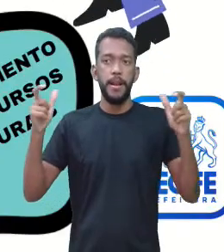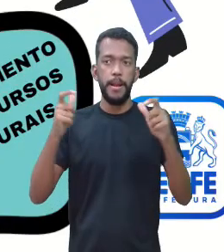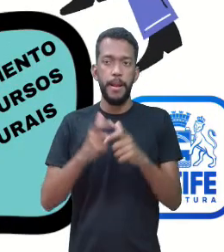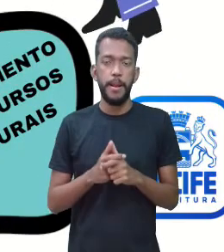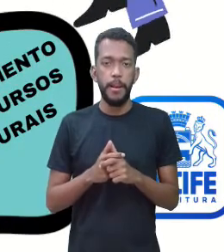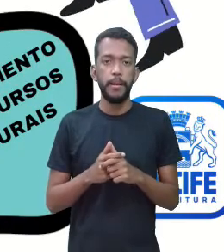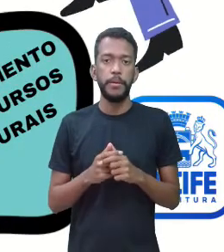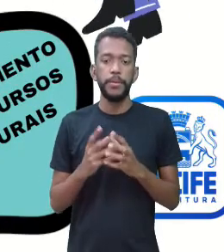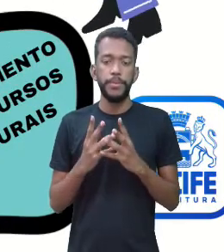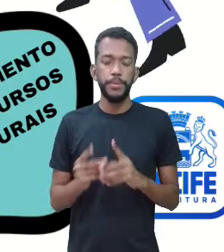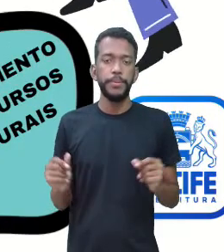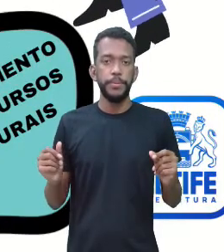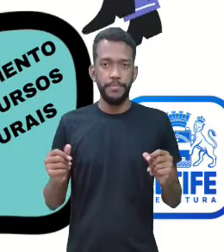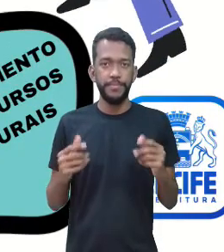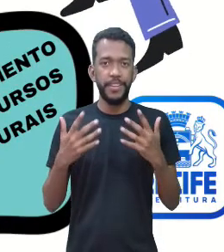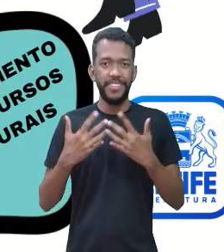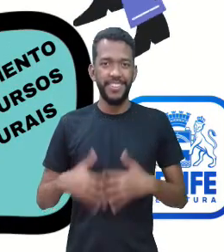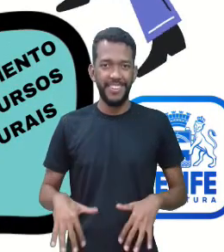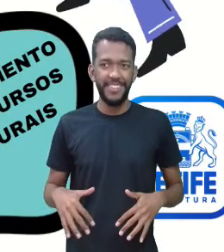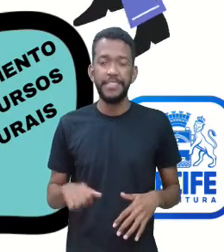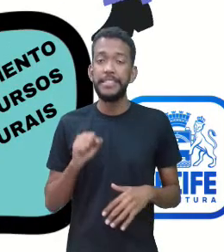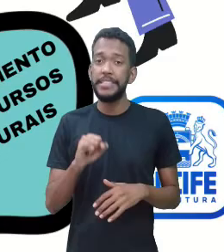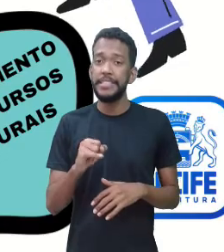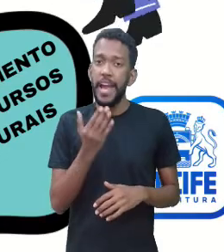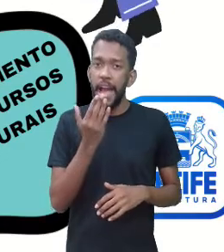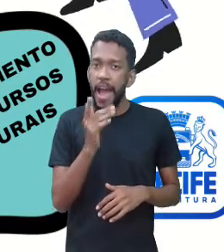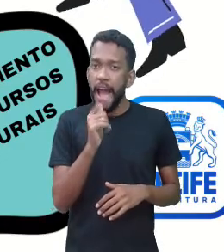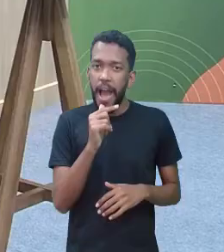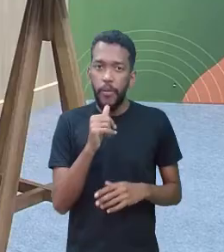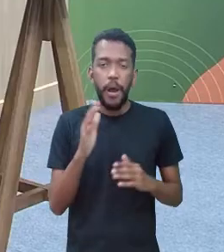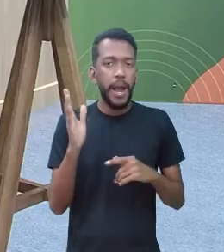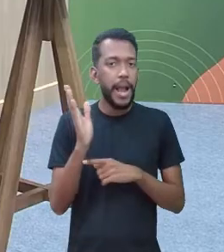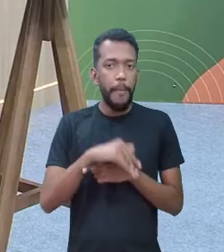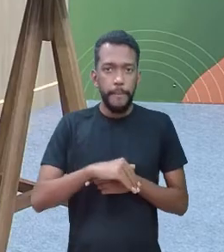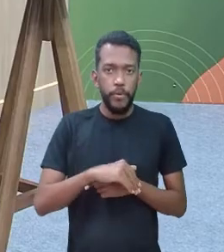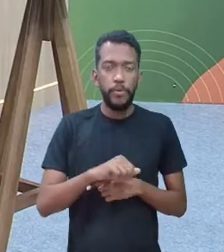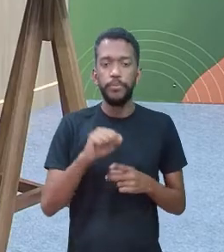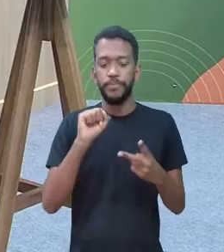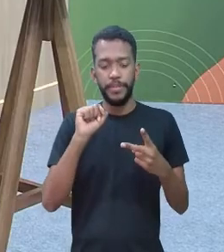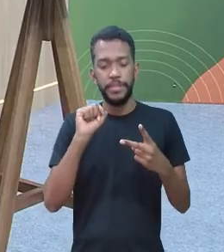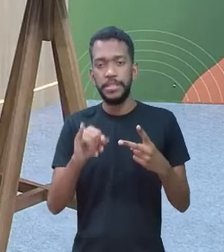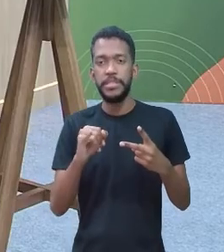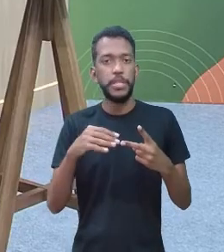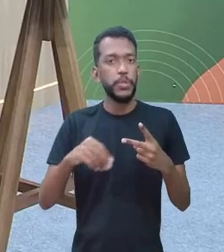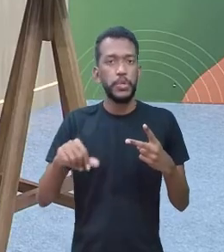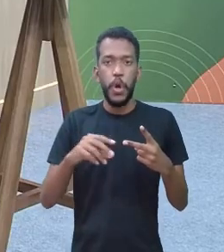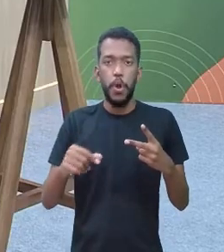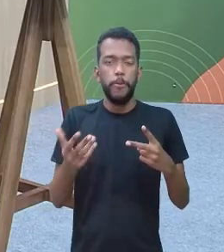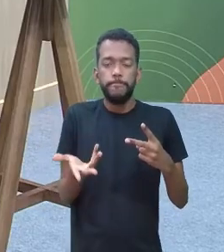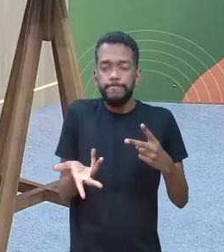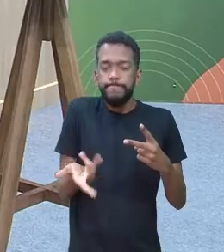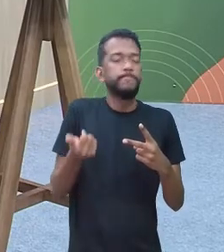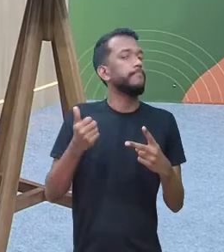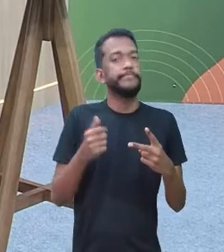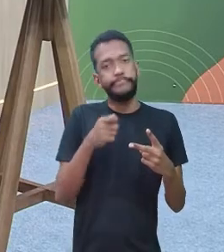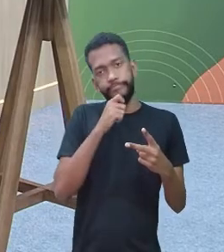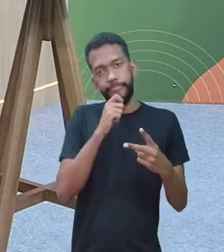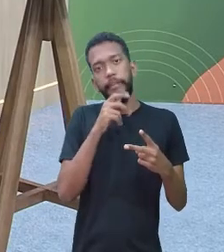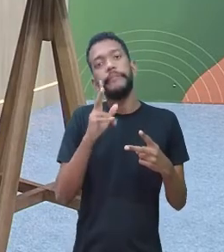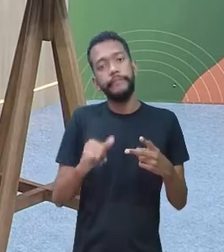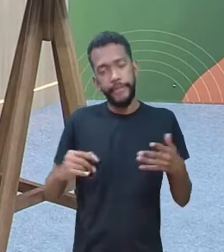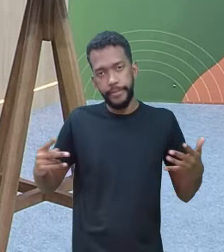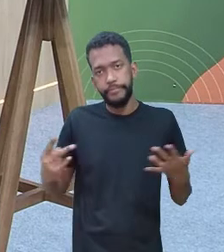recursos naturais. Se não tem mais água, se não tem o solo nutritivo, vai acontecer isso aí.